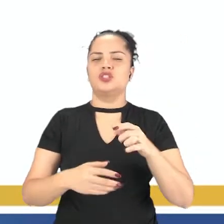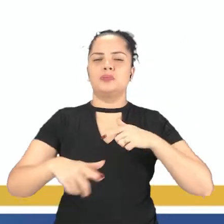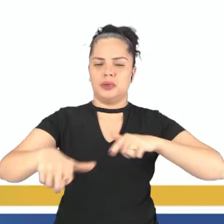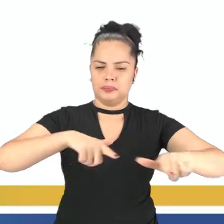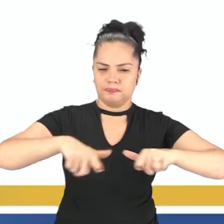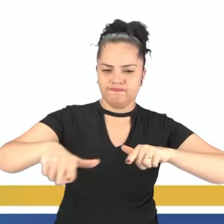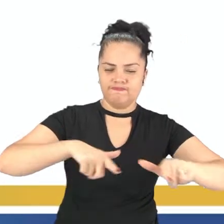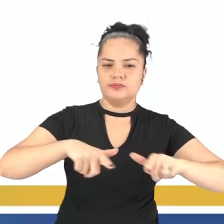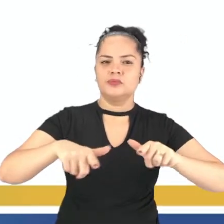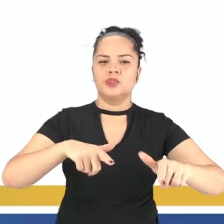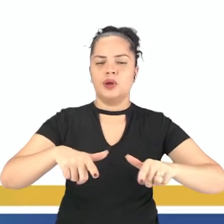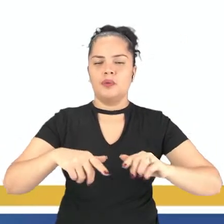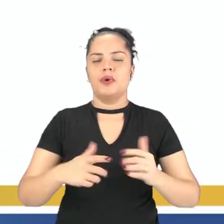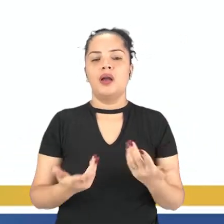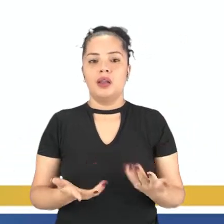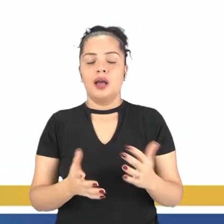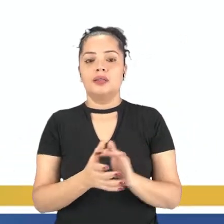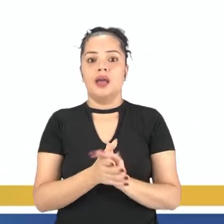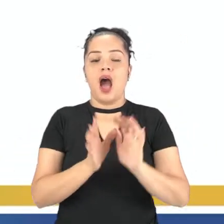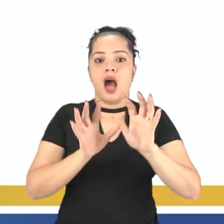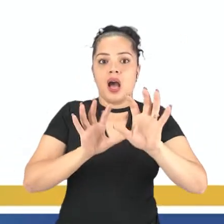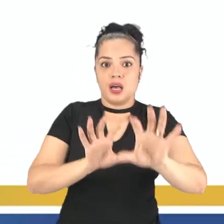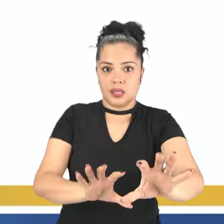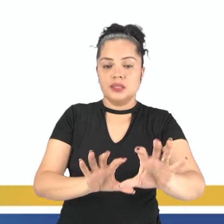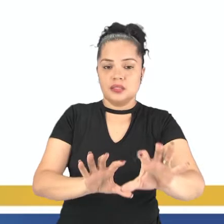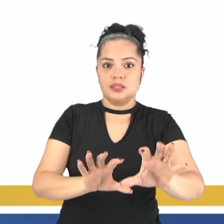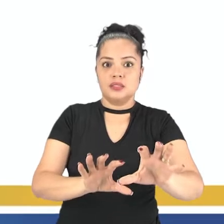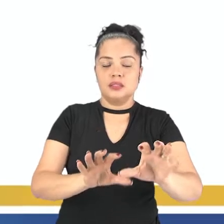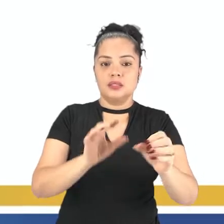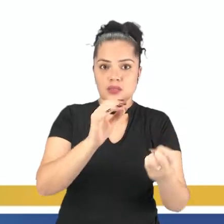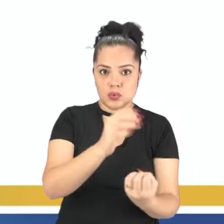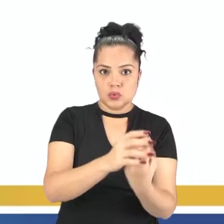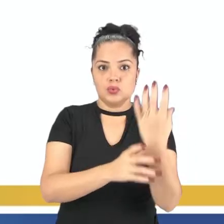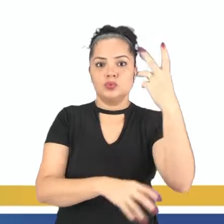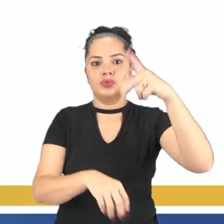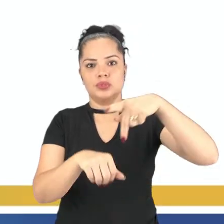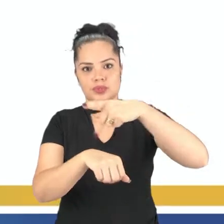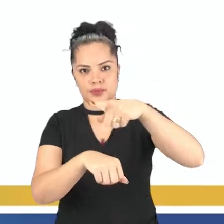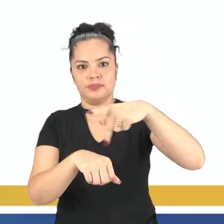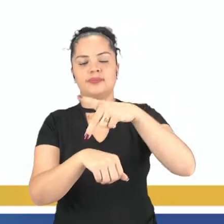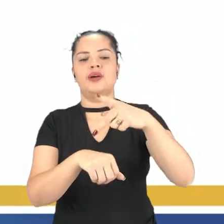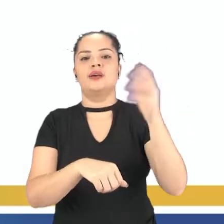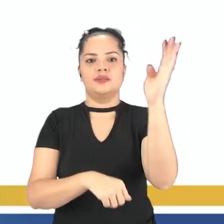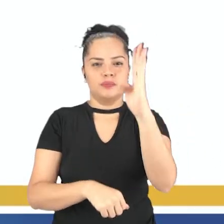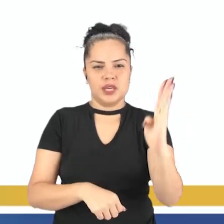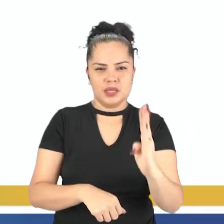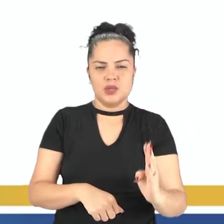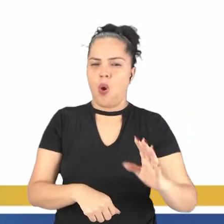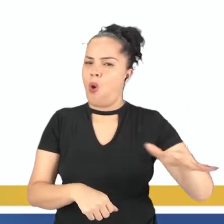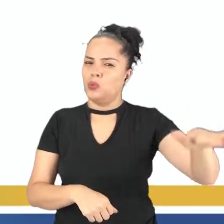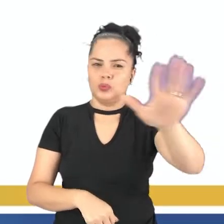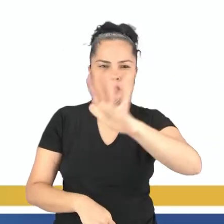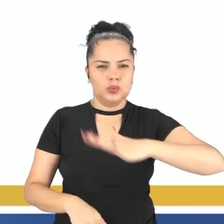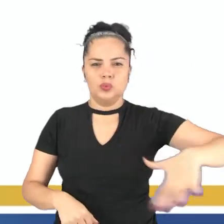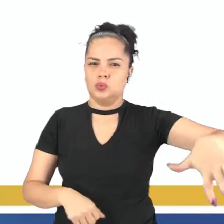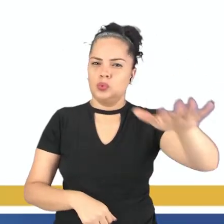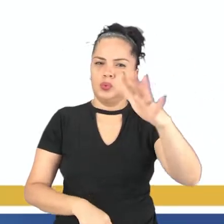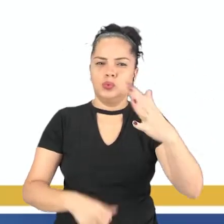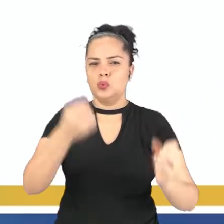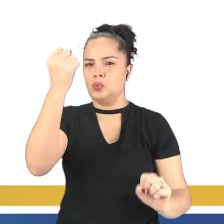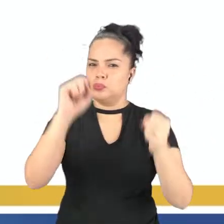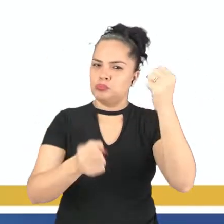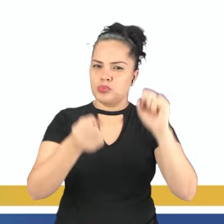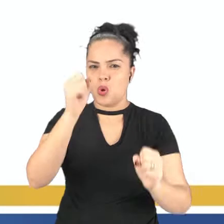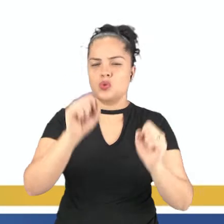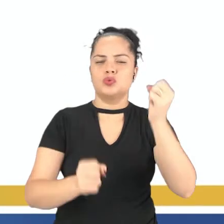colonial. Foi nesse contexto hostil que nasceu o nosso país. Por isso, tudo que foi gerado, produzido,